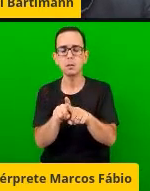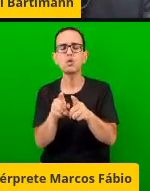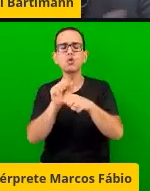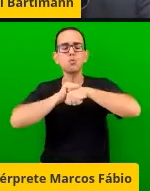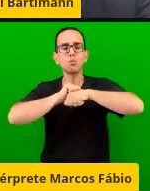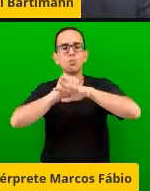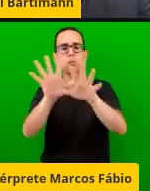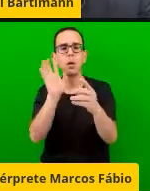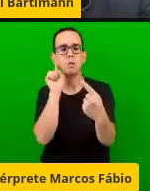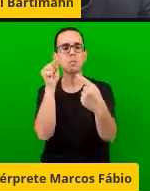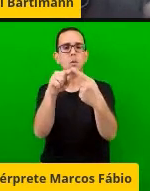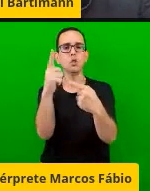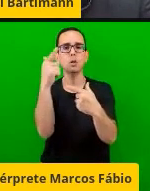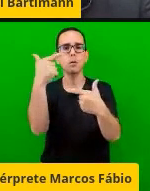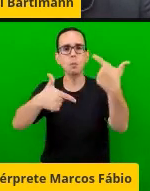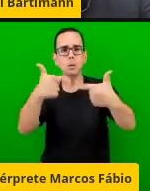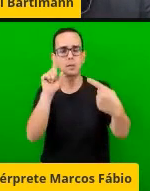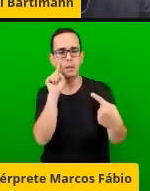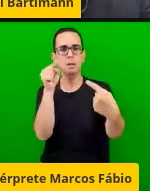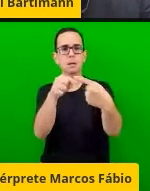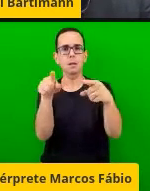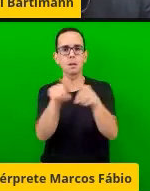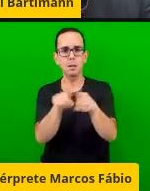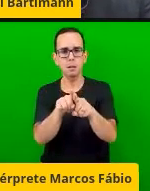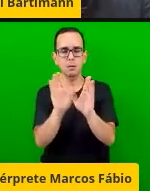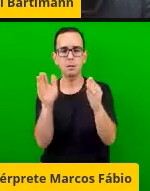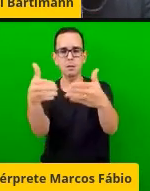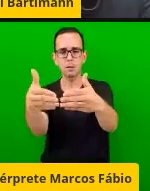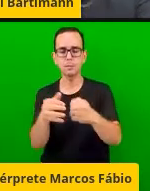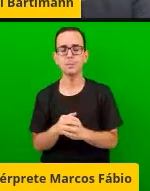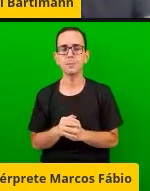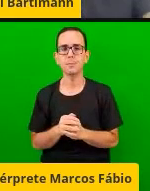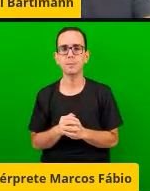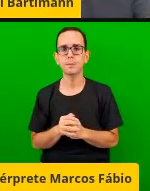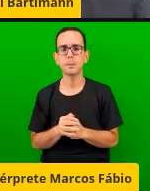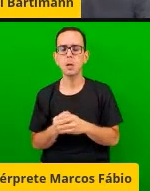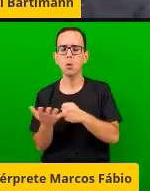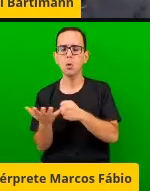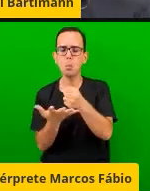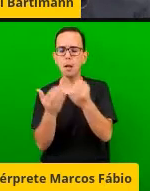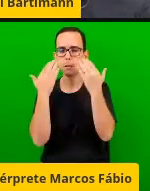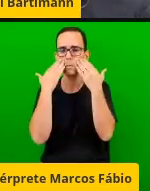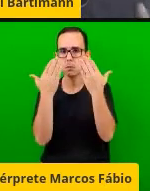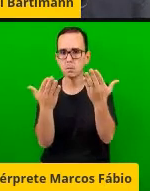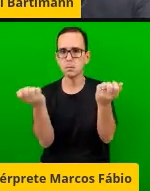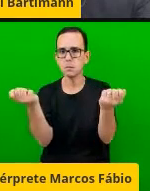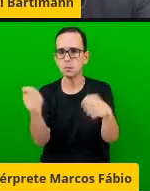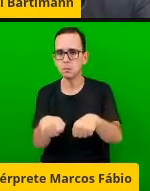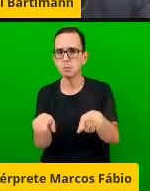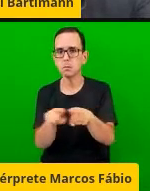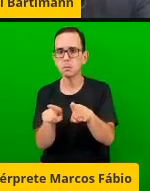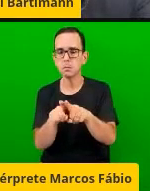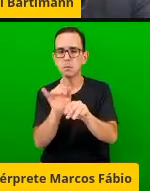da geografia política e da geopolítica em si. Com base nesse exposto, eu posso levar a discussão já